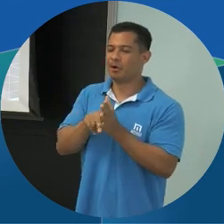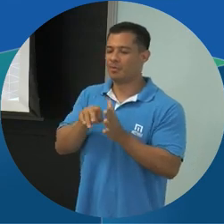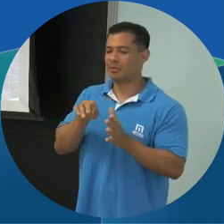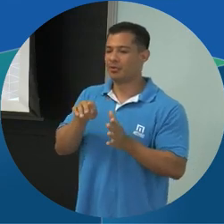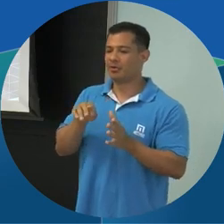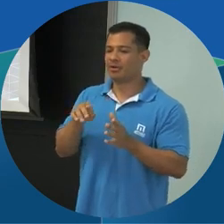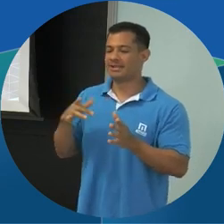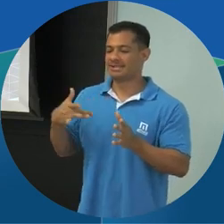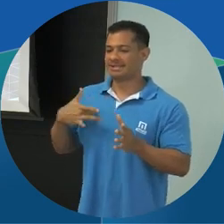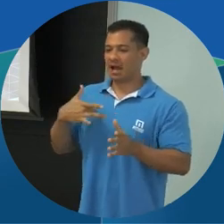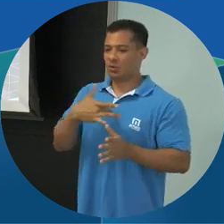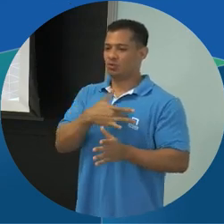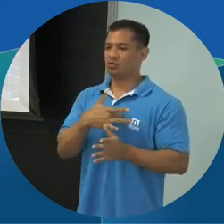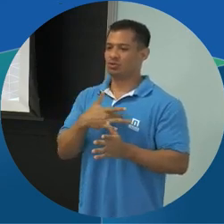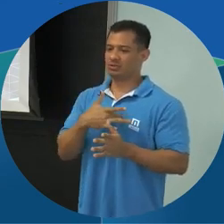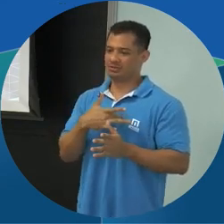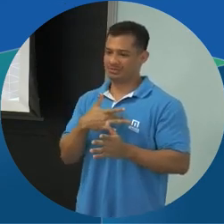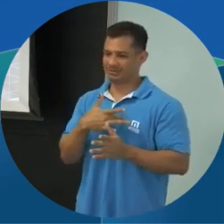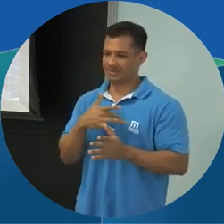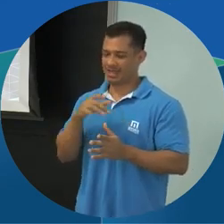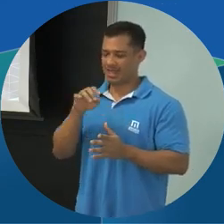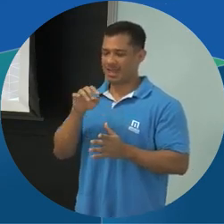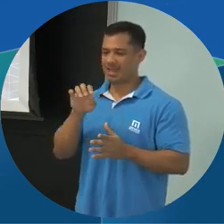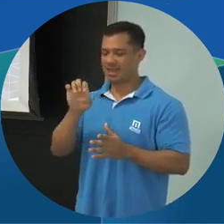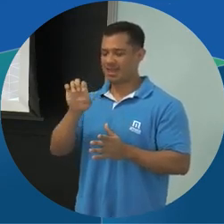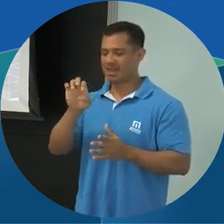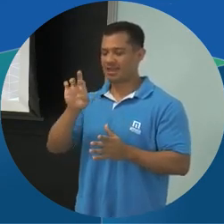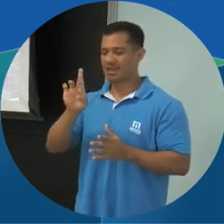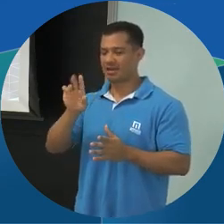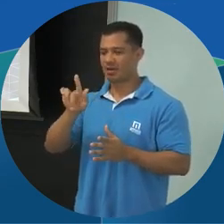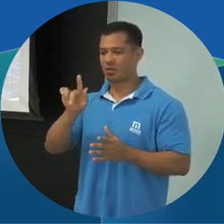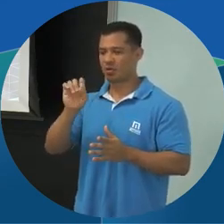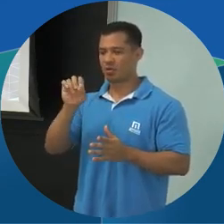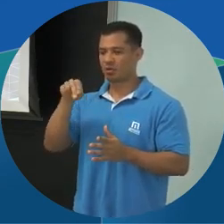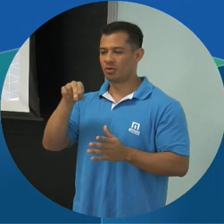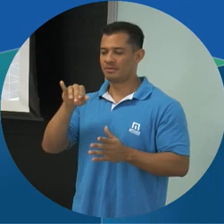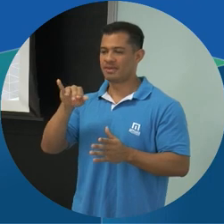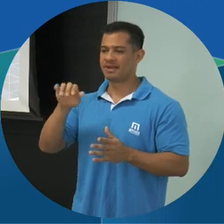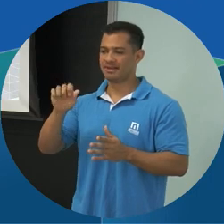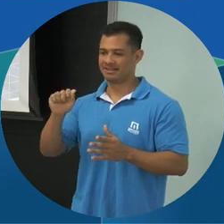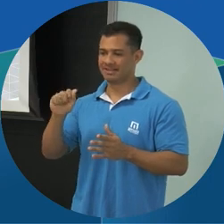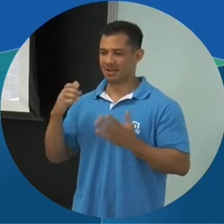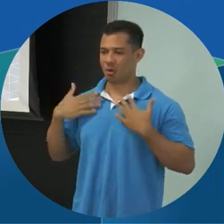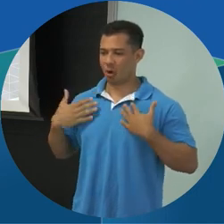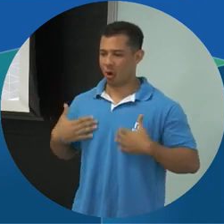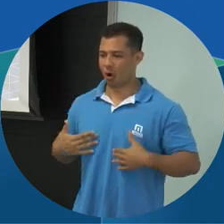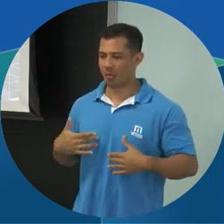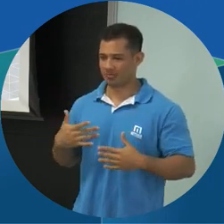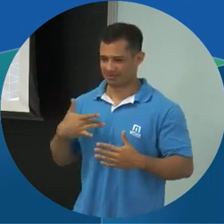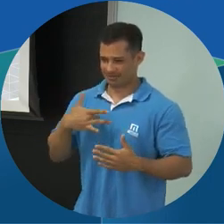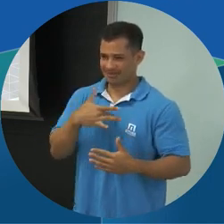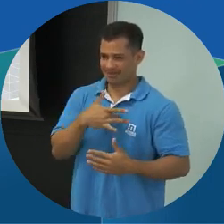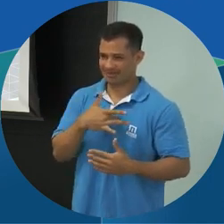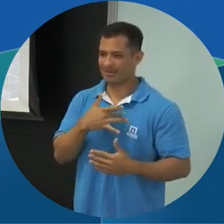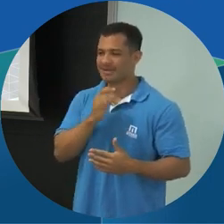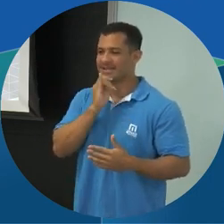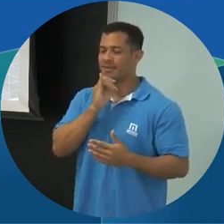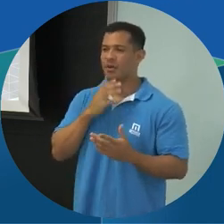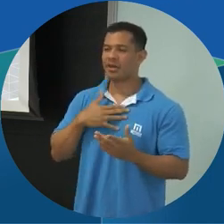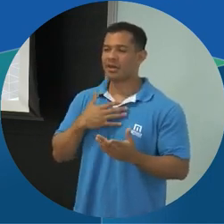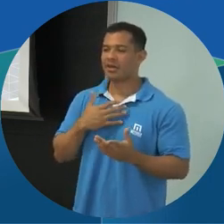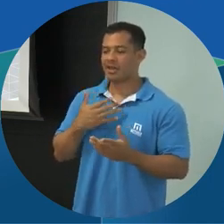Com equipamento automatizado ou semi-automatizado, um único operador ele consegue trabalhar um dia inteiro com o